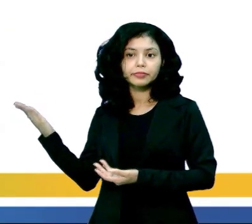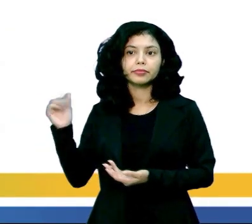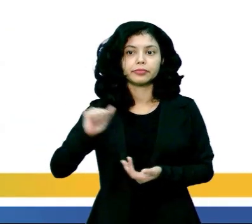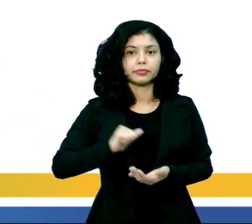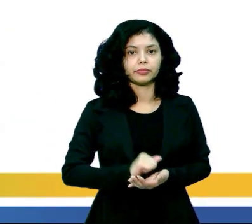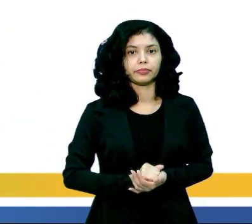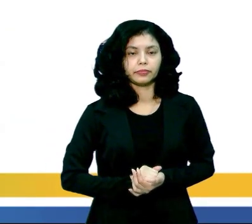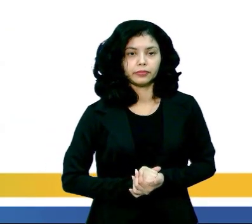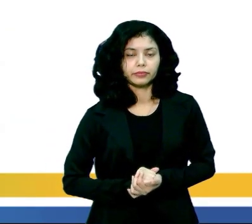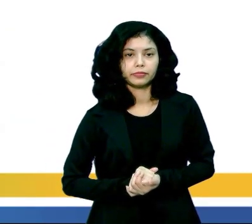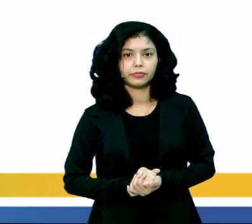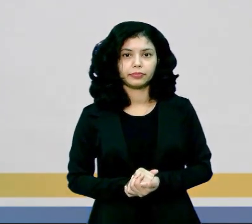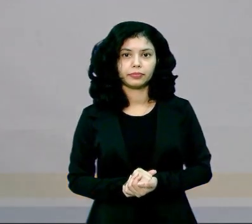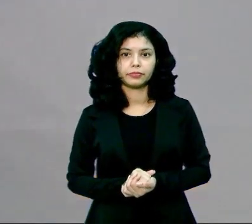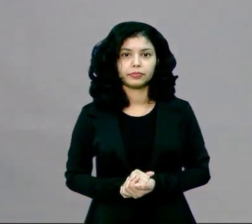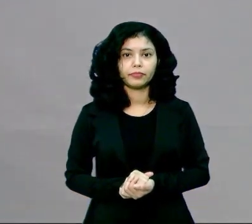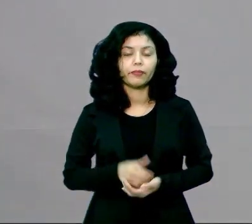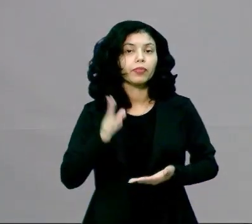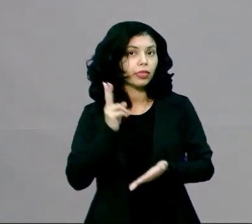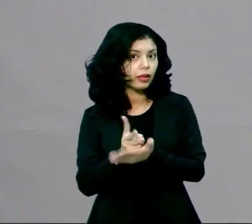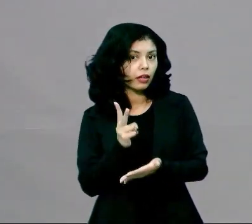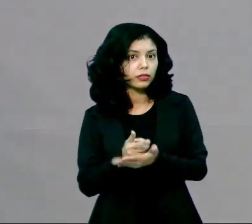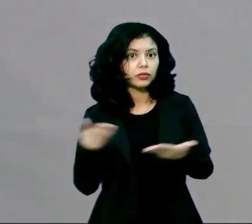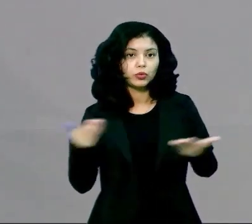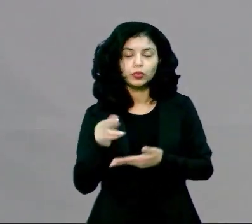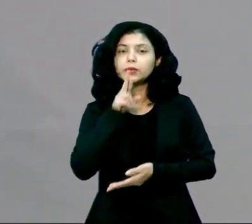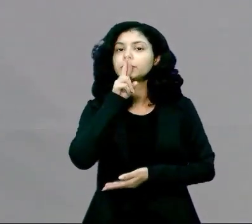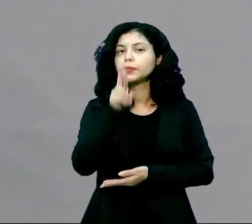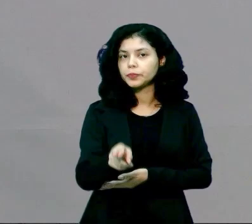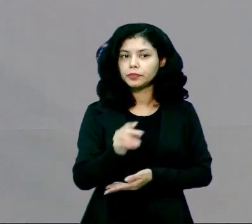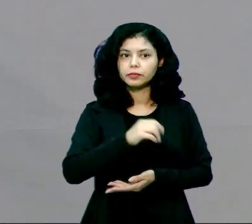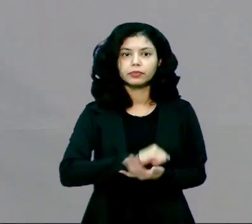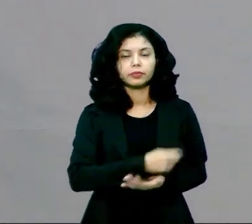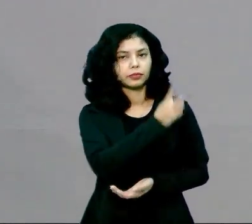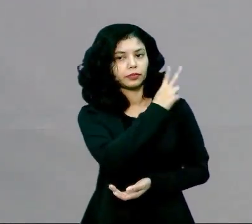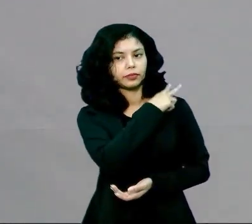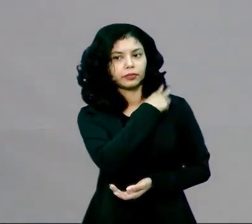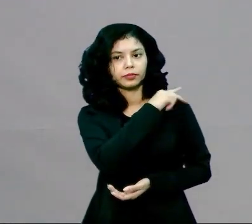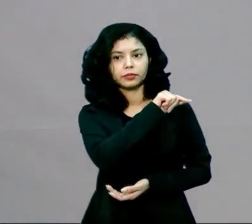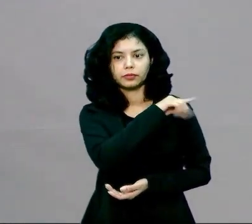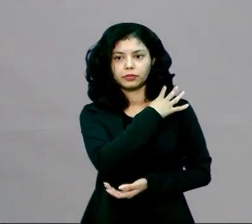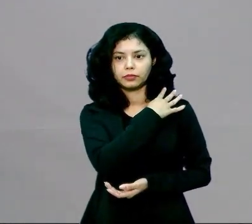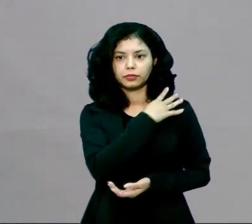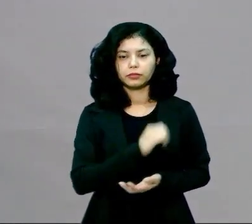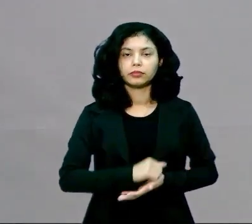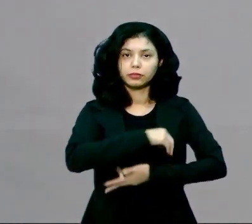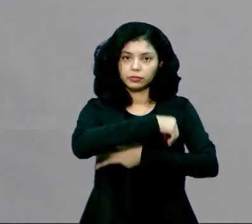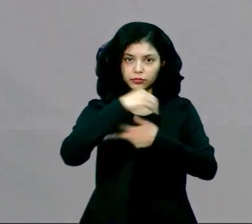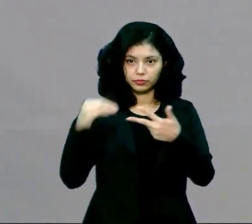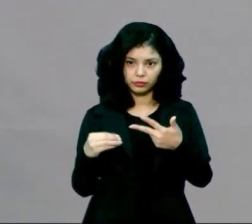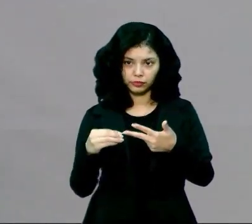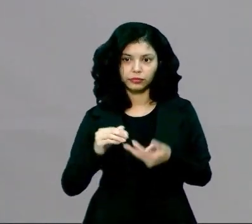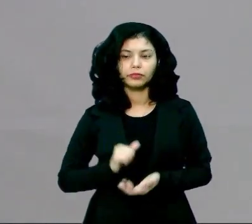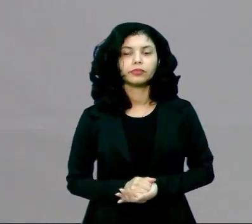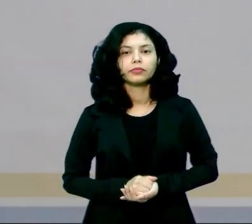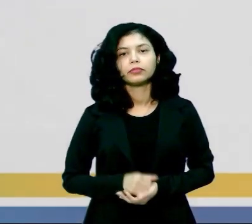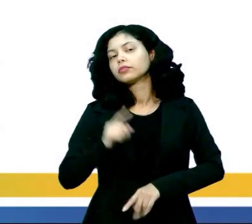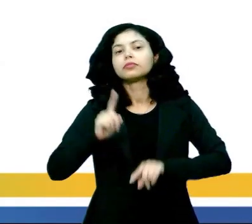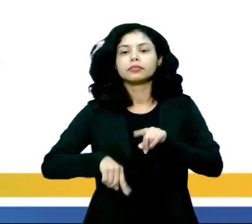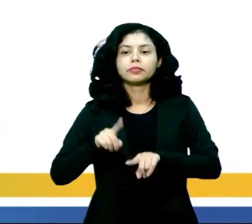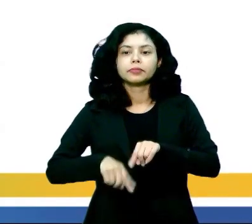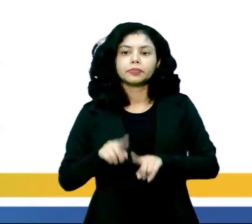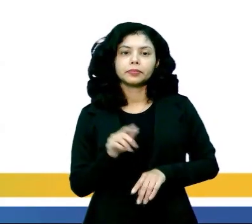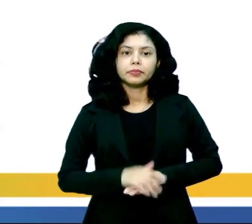tela. Lembrando sempre, o nosso livro hoje é o Resolva Enem 2, tá, galera? Só para que vocês não se esqueçam aí do